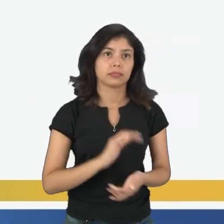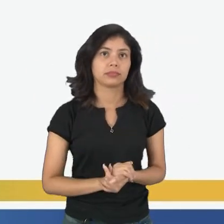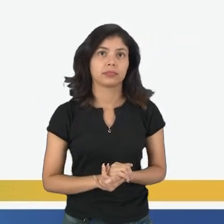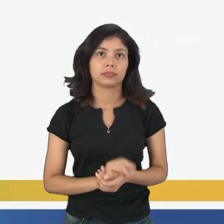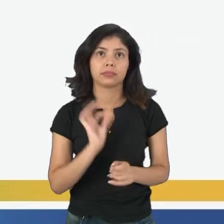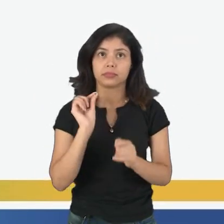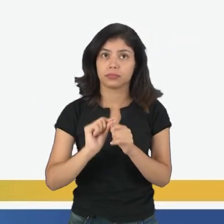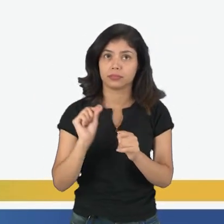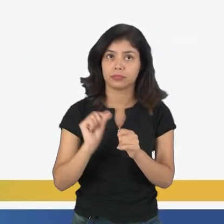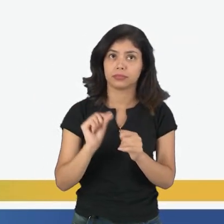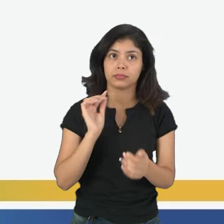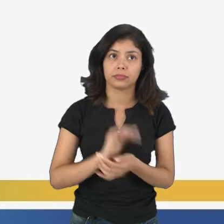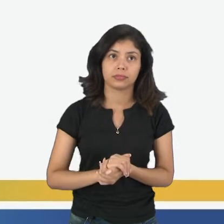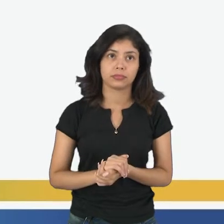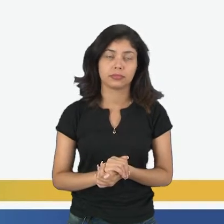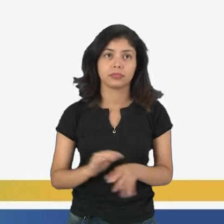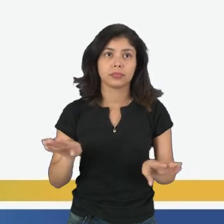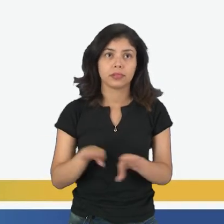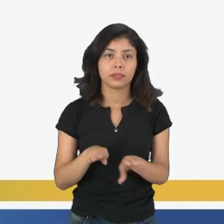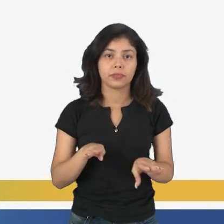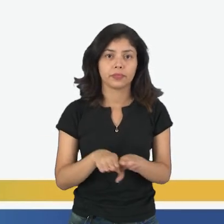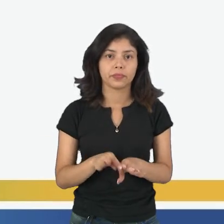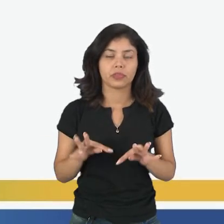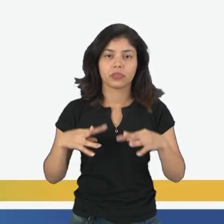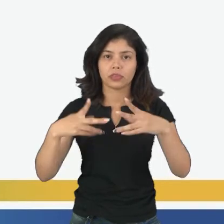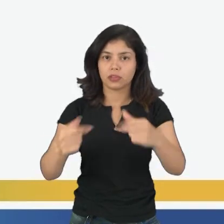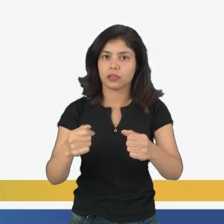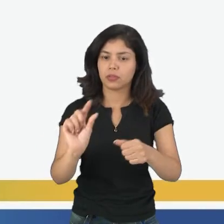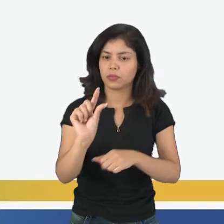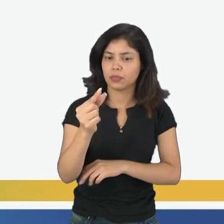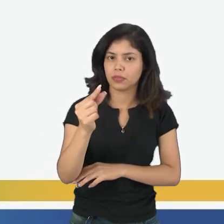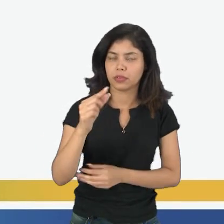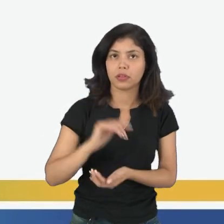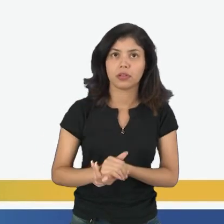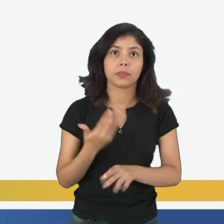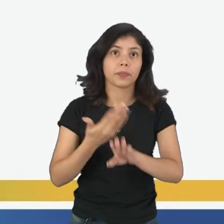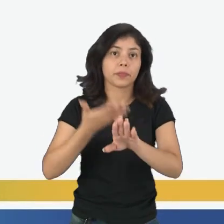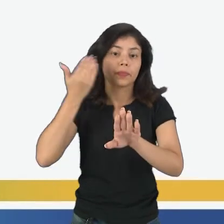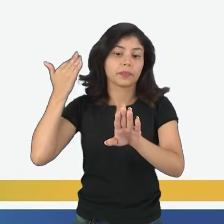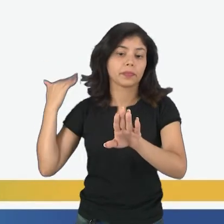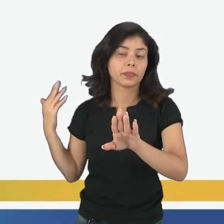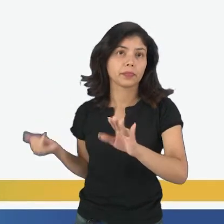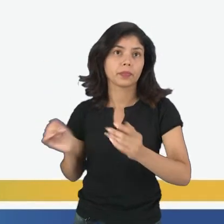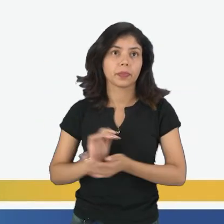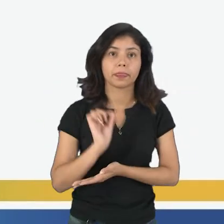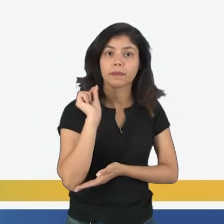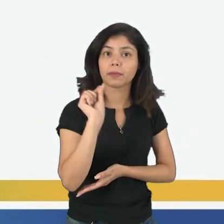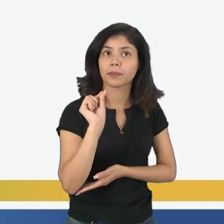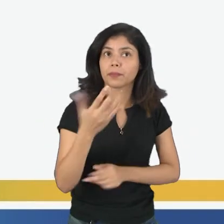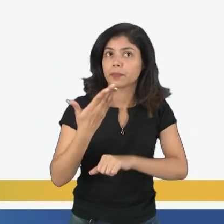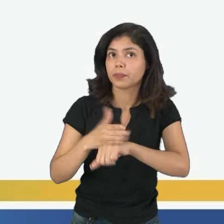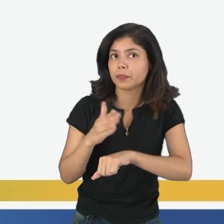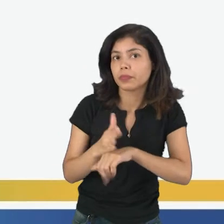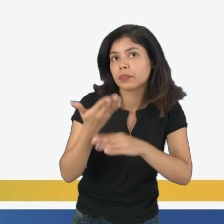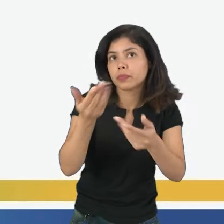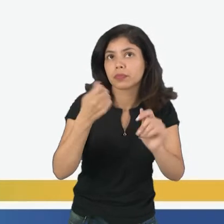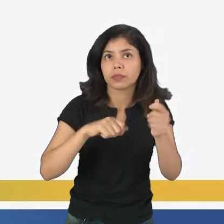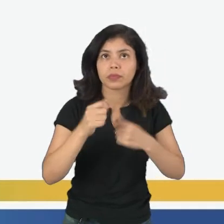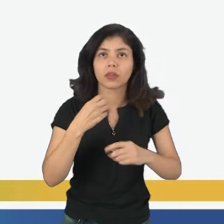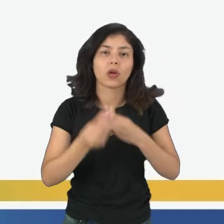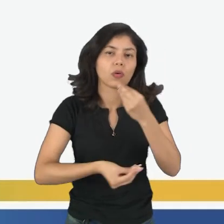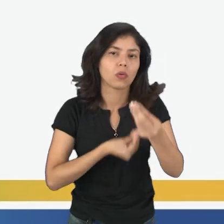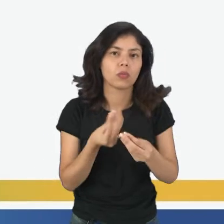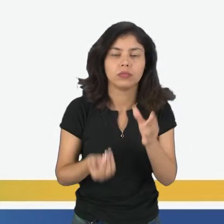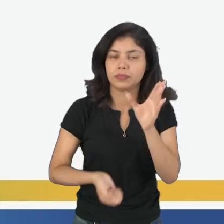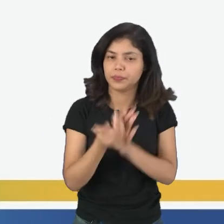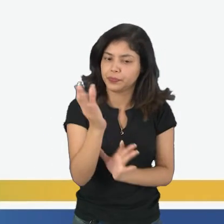com o registro histórico. Tudo que nós vemos tem a ver um pouco com nossos antepassados. O que era praticado economicamente, como é que